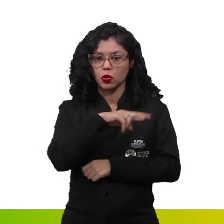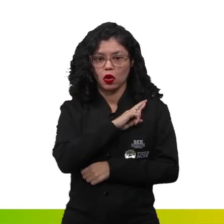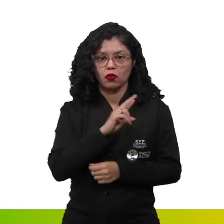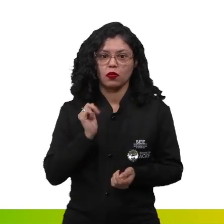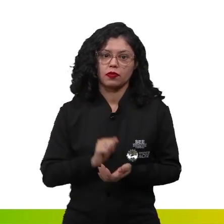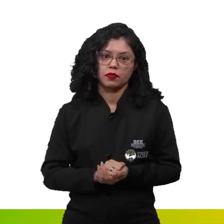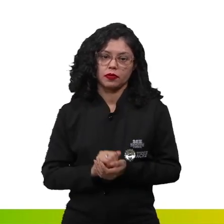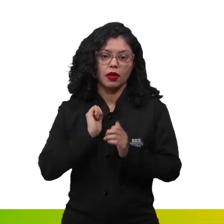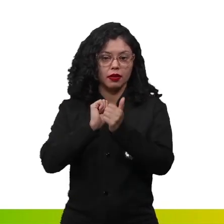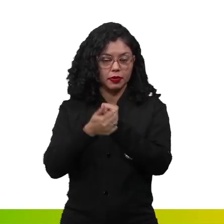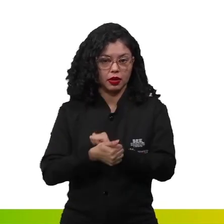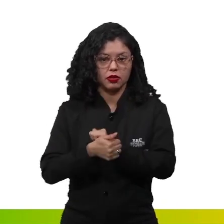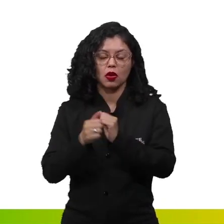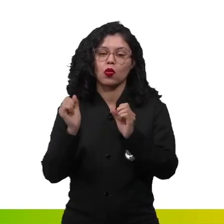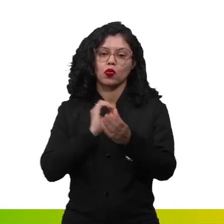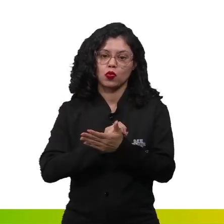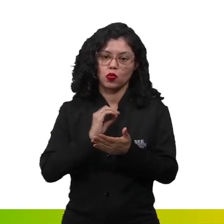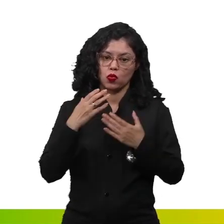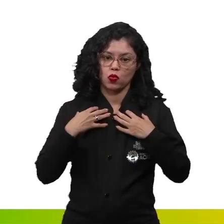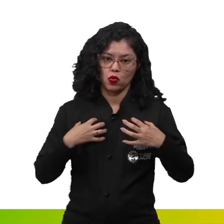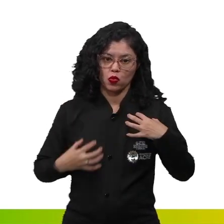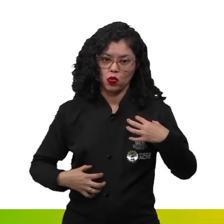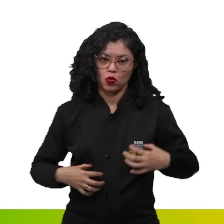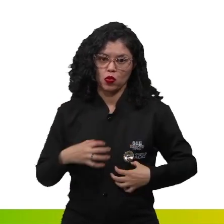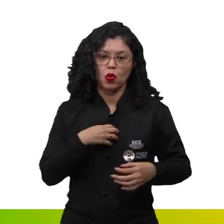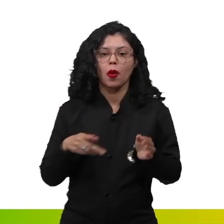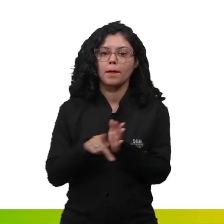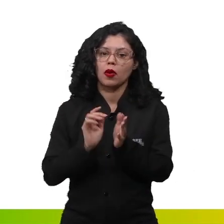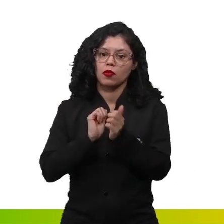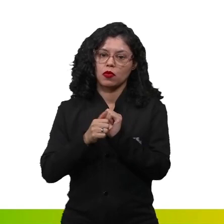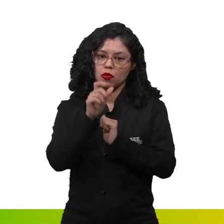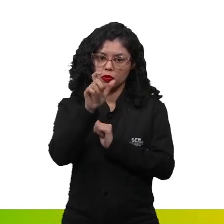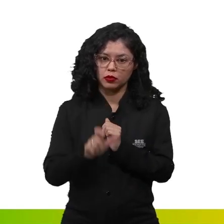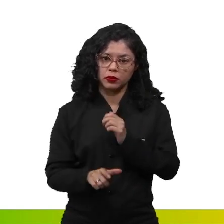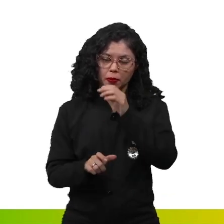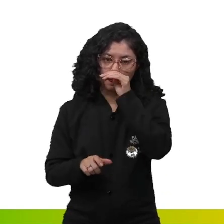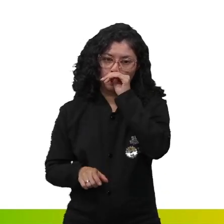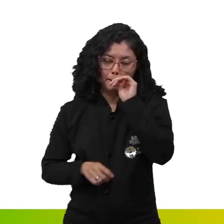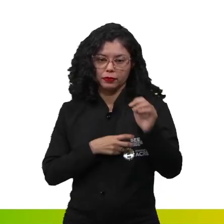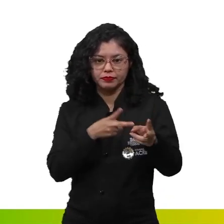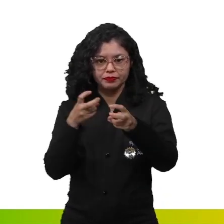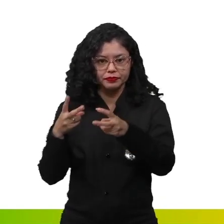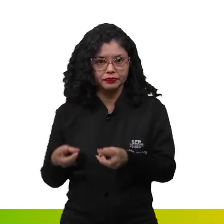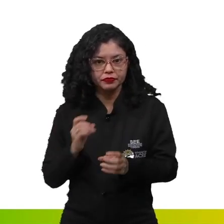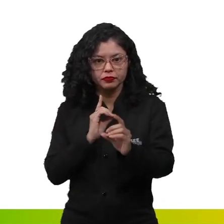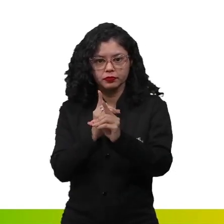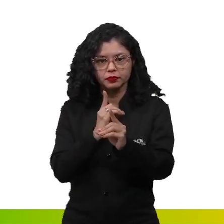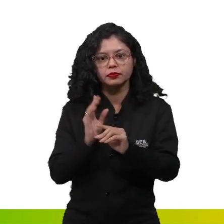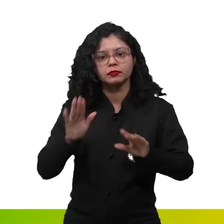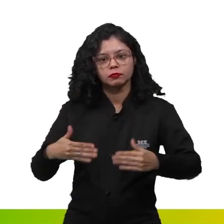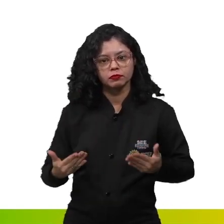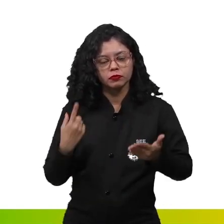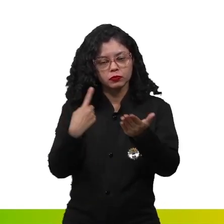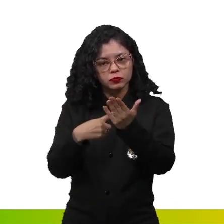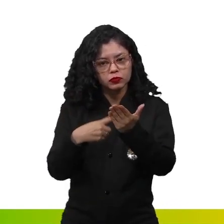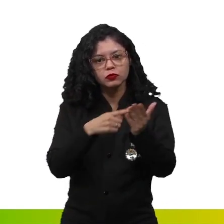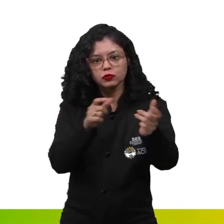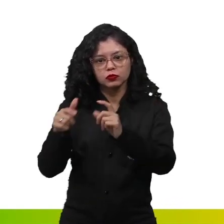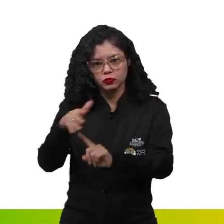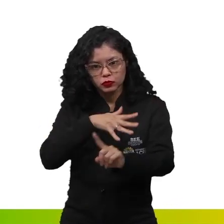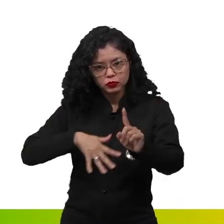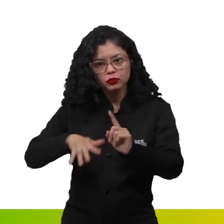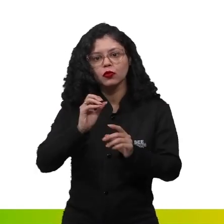pela adaptação do organismo ao ambiente. Sua função é perceber e identificar condições